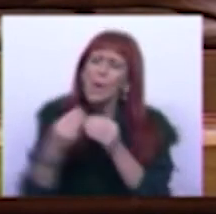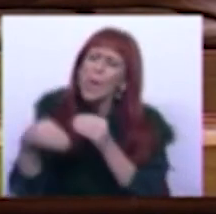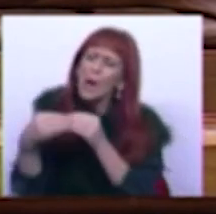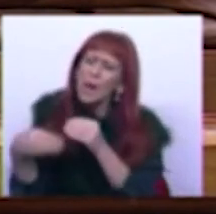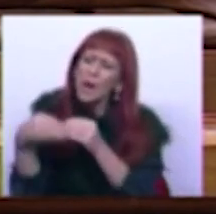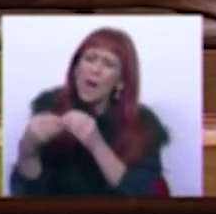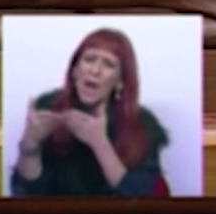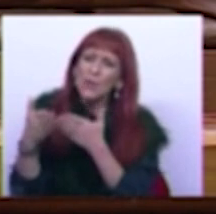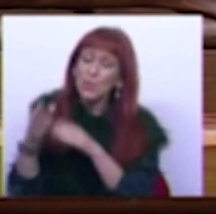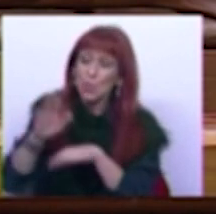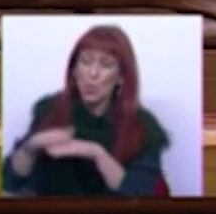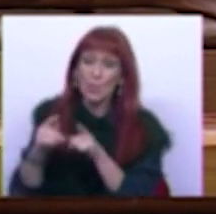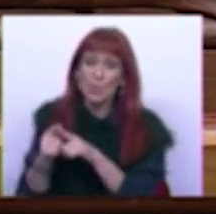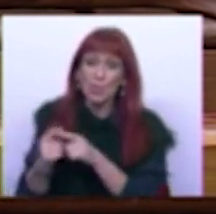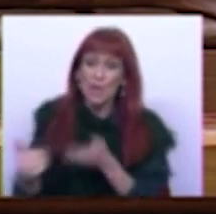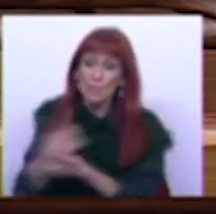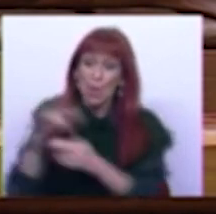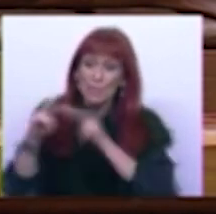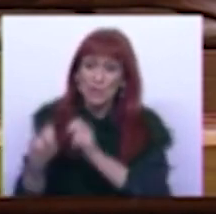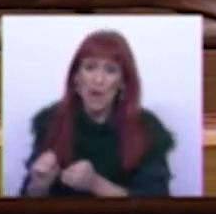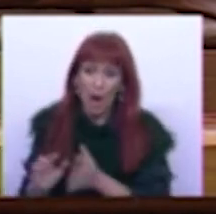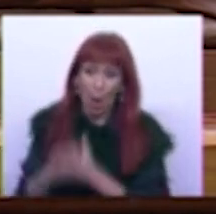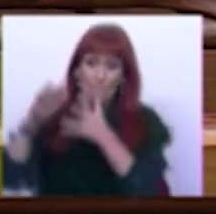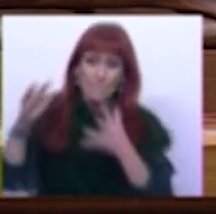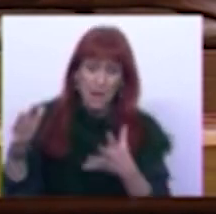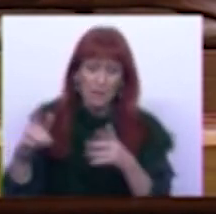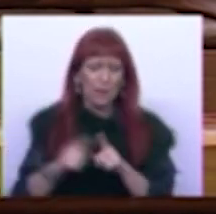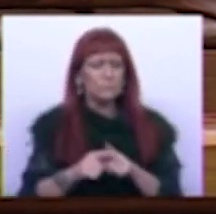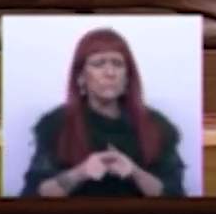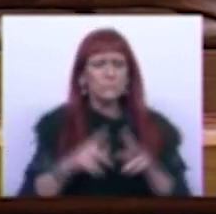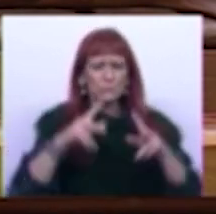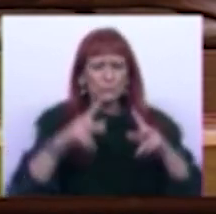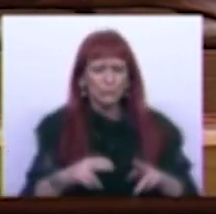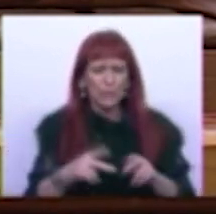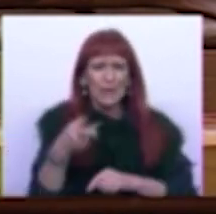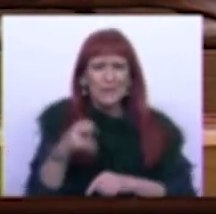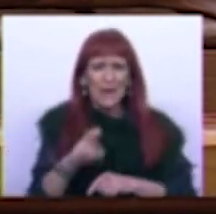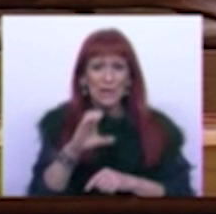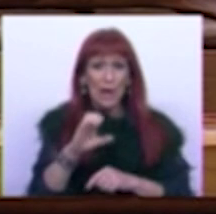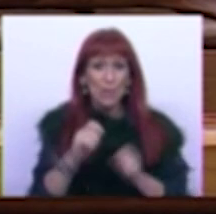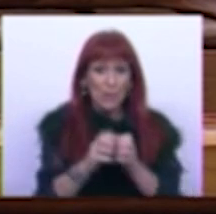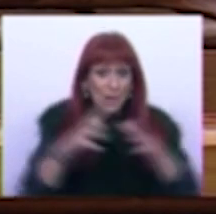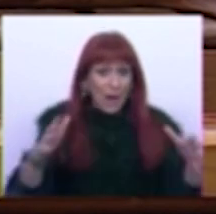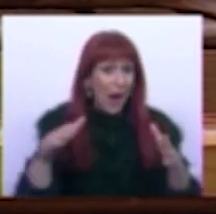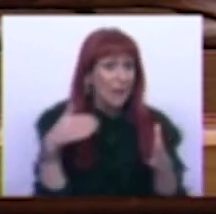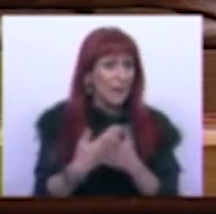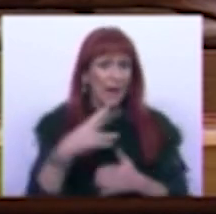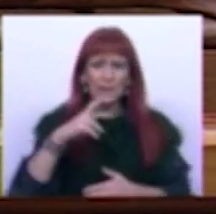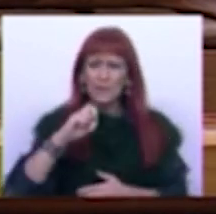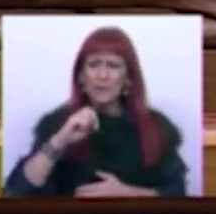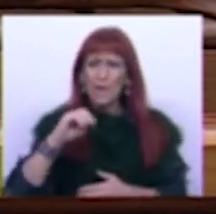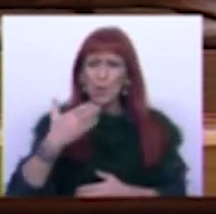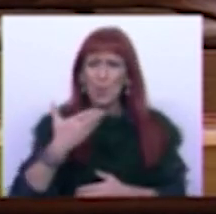compensação dos aumentos de receita fiscal e alargaremos a suspensão do aumento da taxa de carbono até 31 de